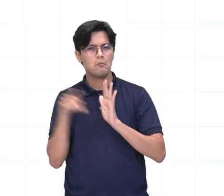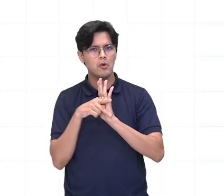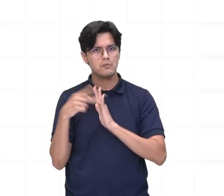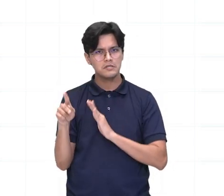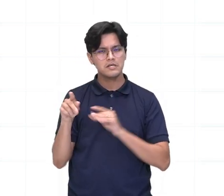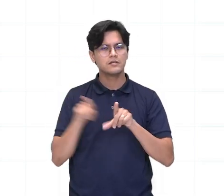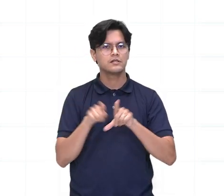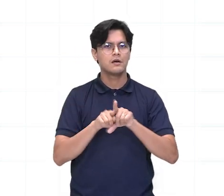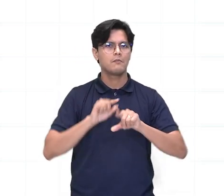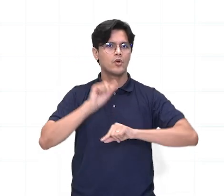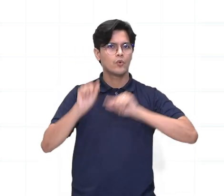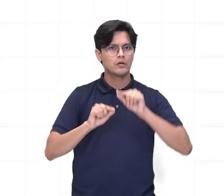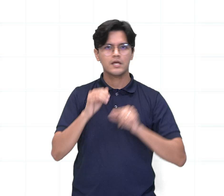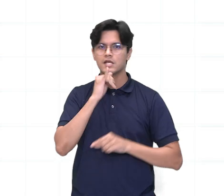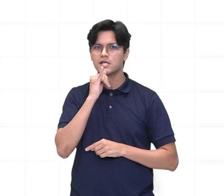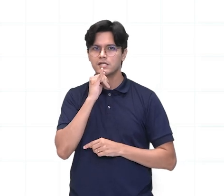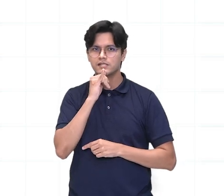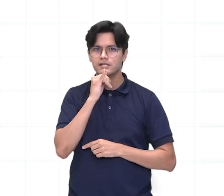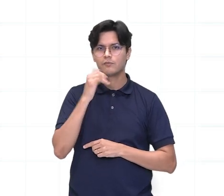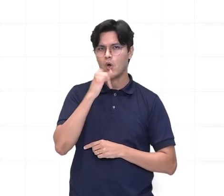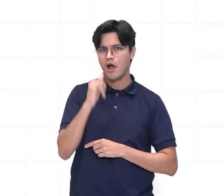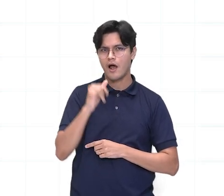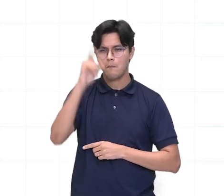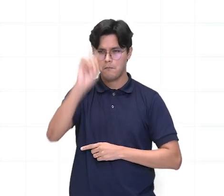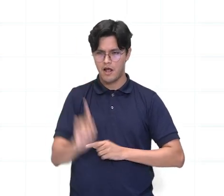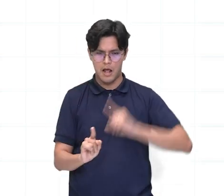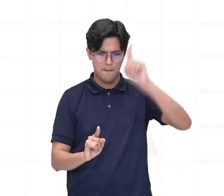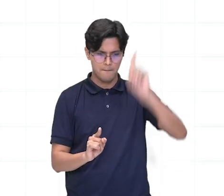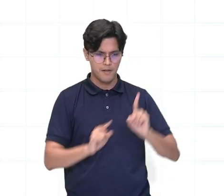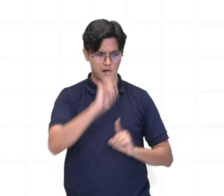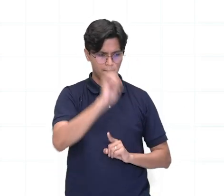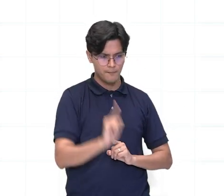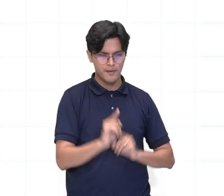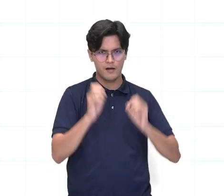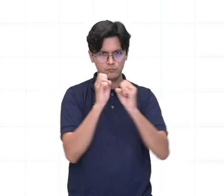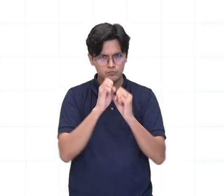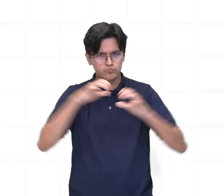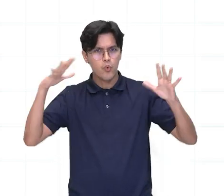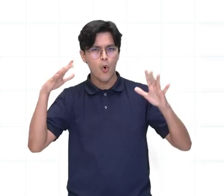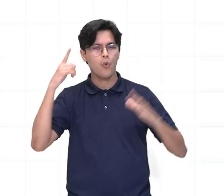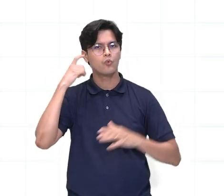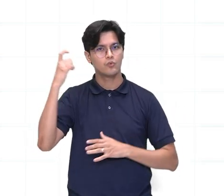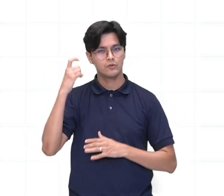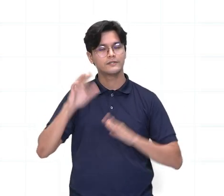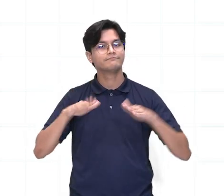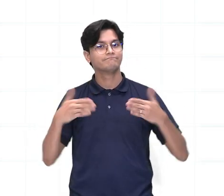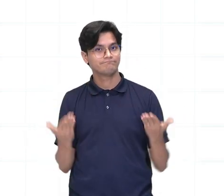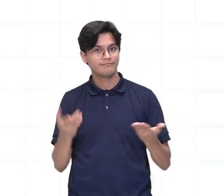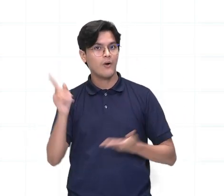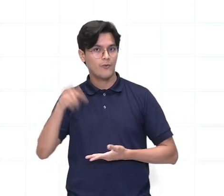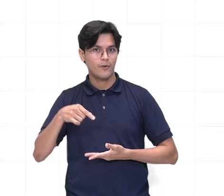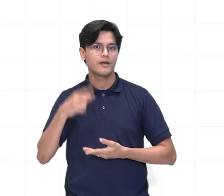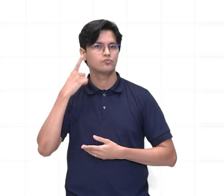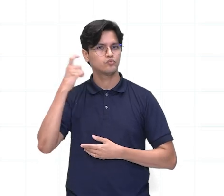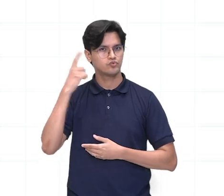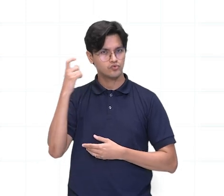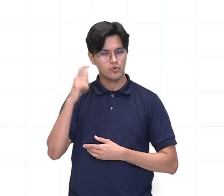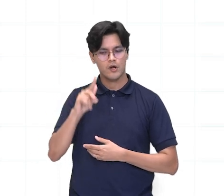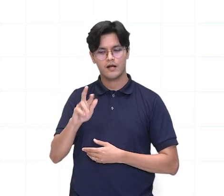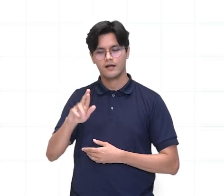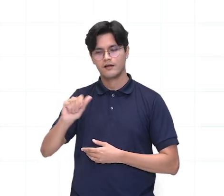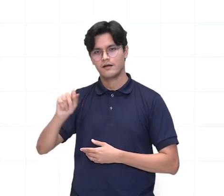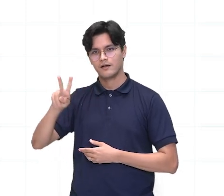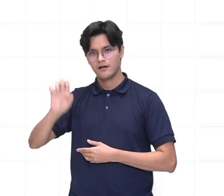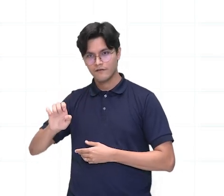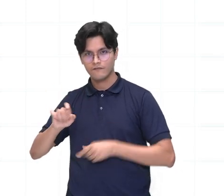um trovão. Então, tudo isso são definidos como sons graves. Então, a altura ela